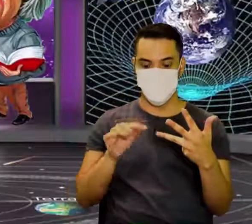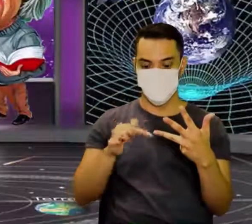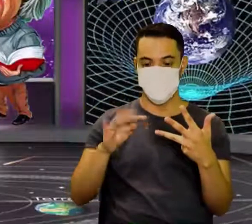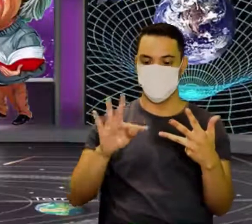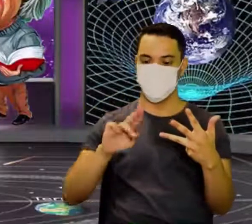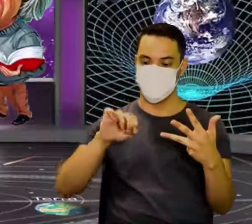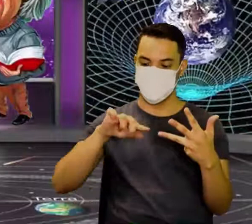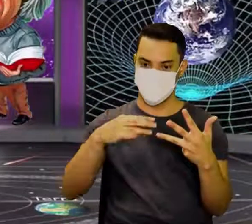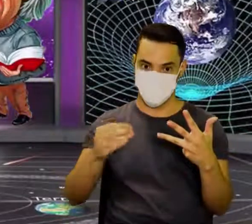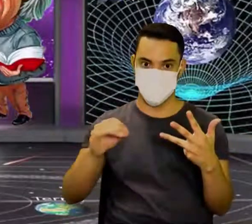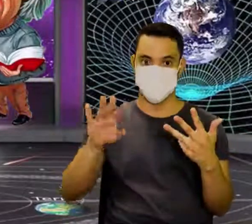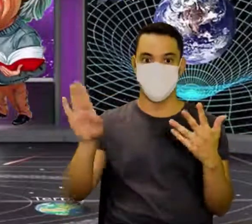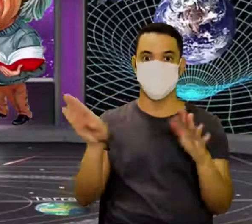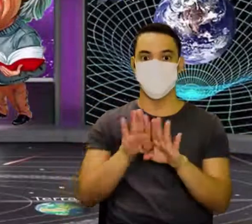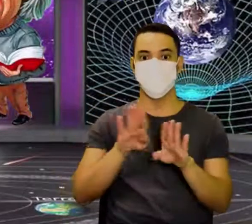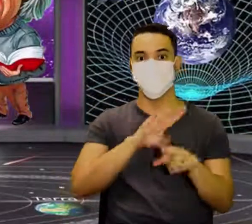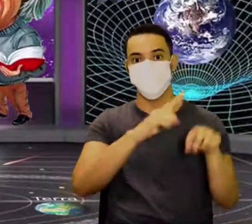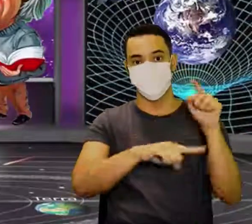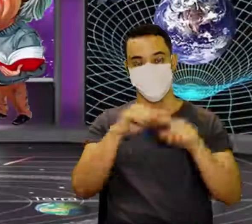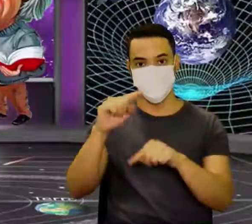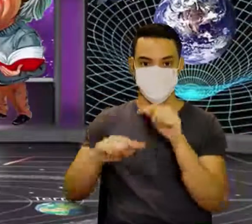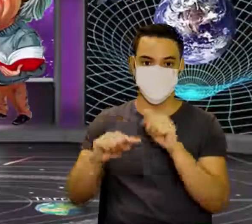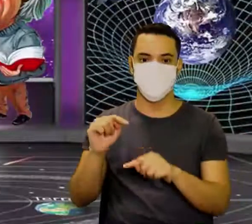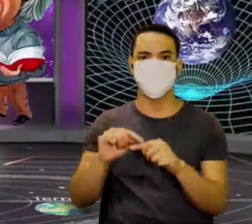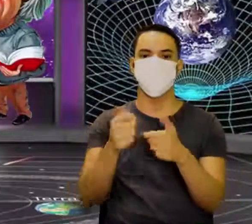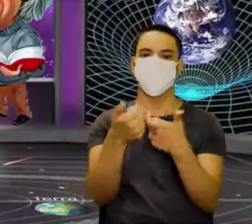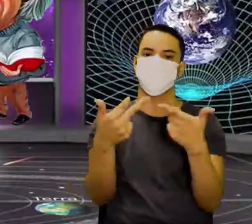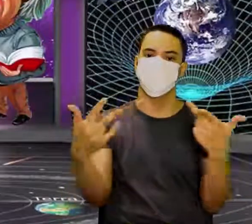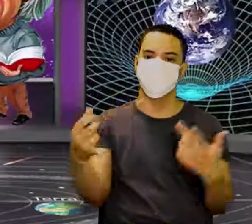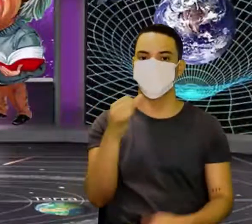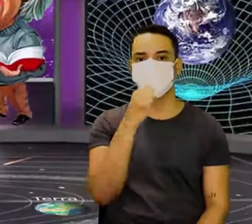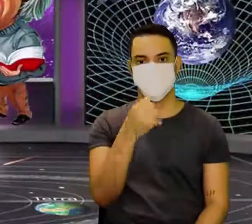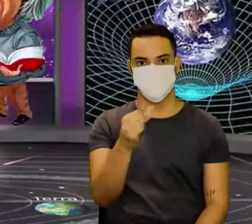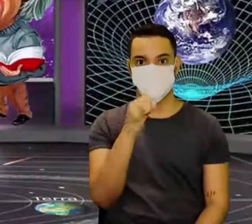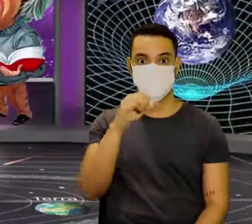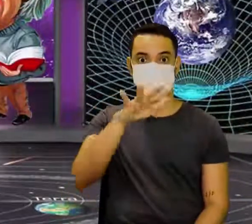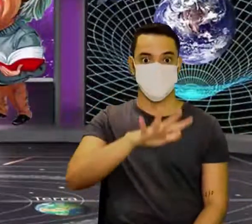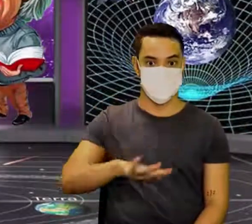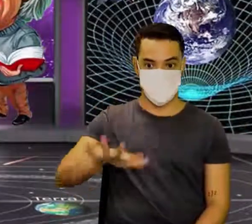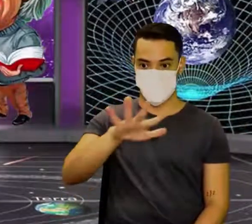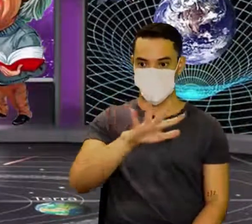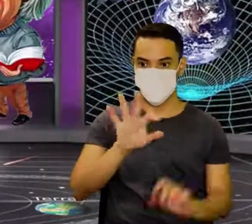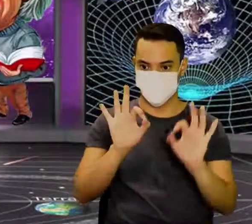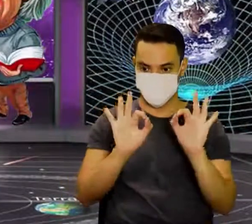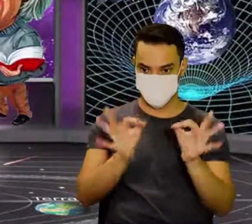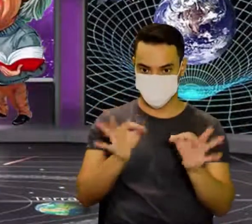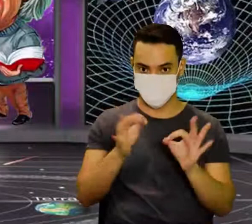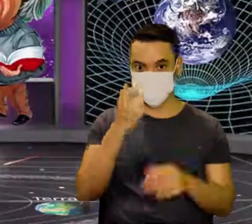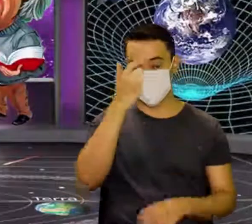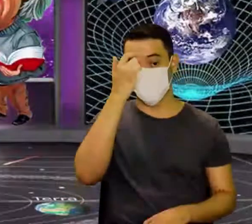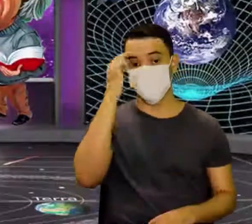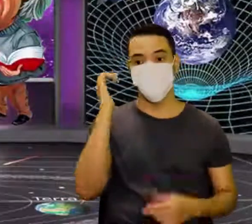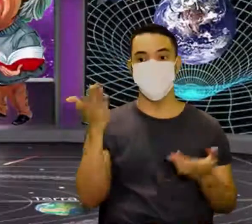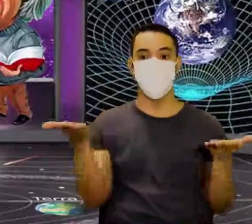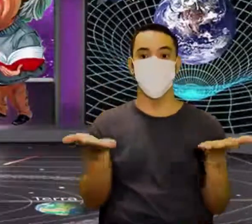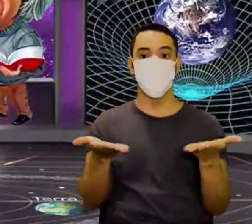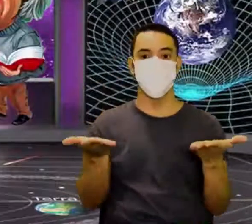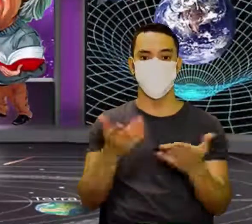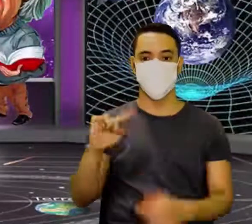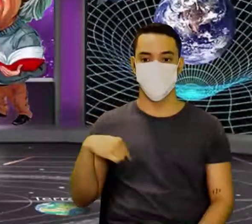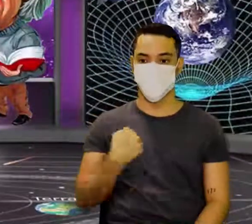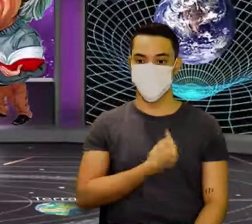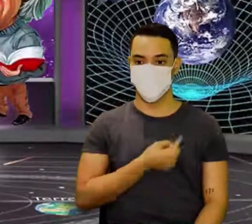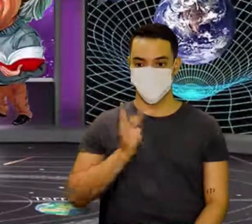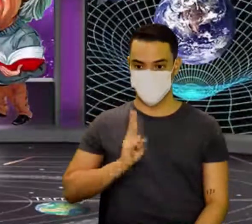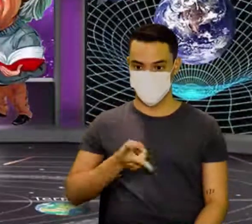também vimos sobre equipamentos elétricos e geração de energia, certo? Pessoal, hoje nós vamos continuar o